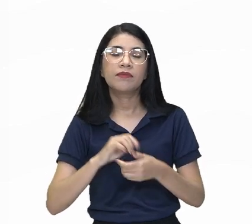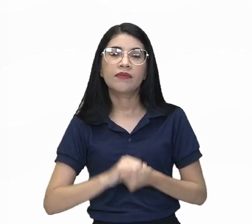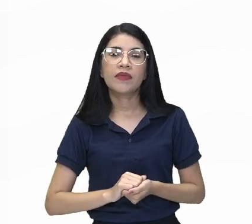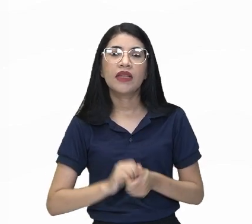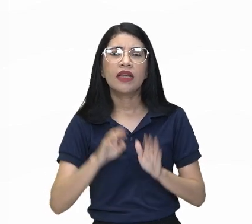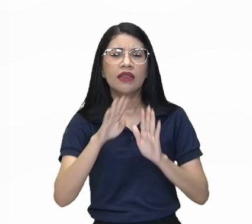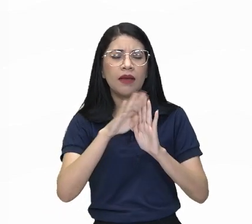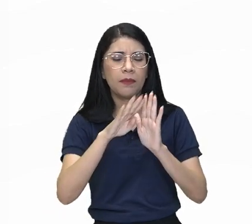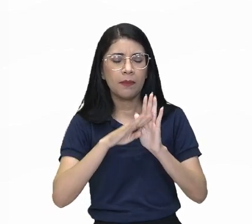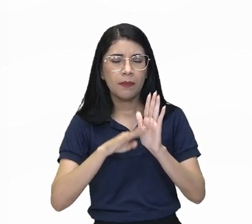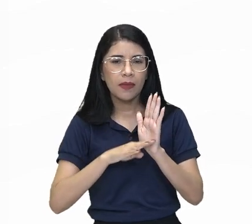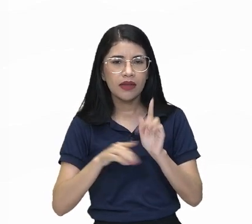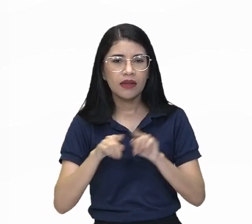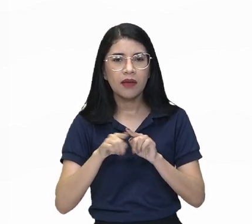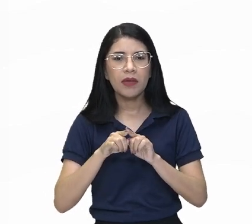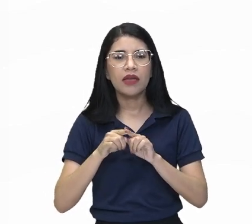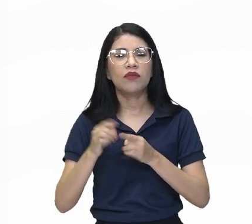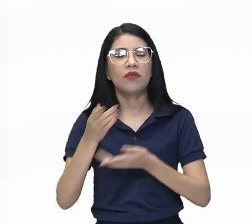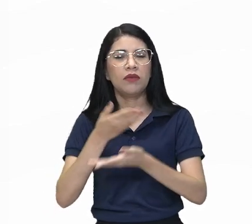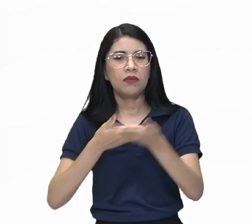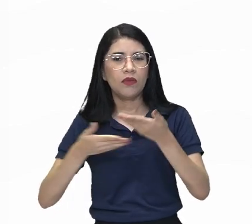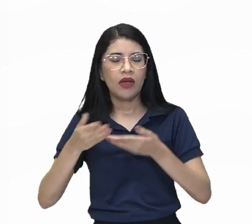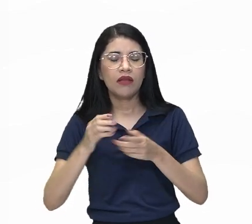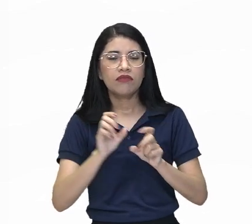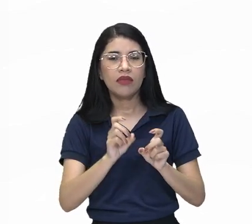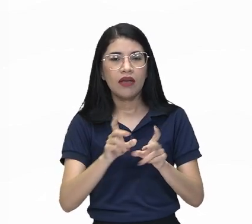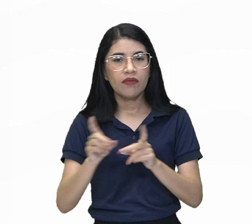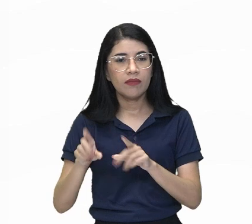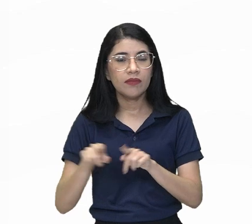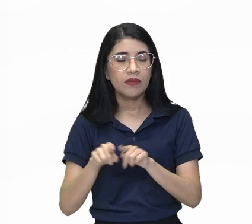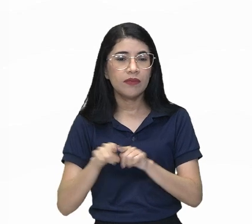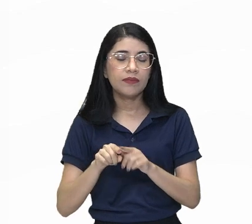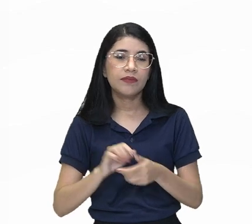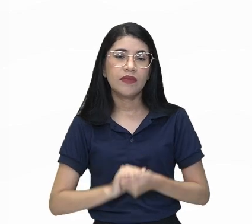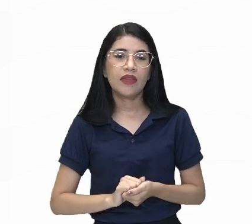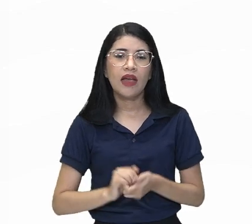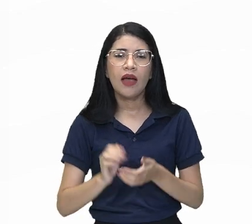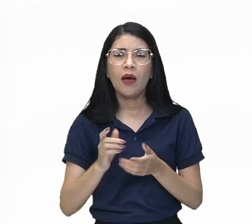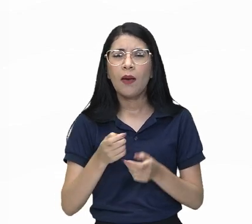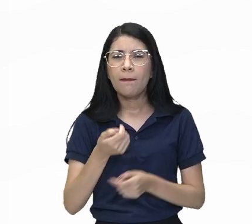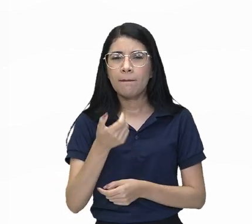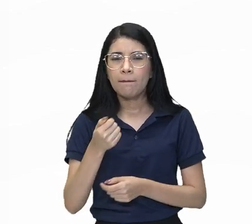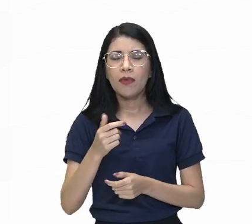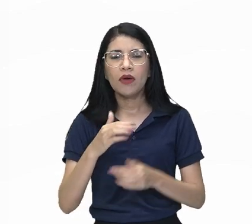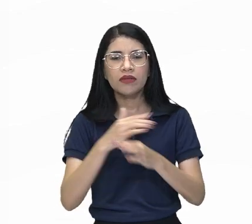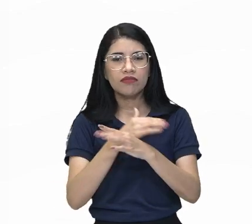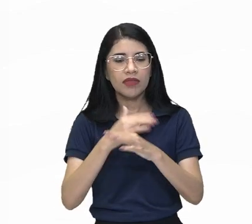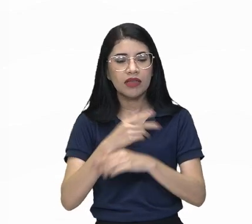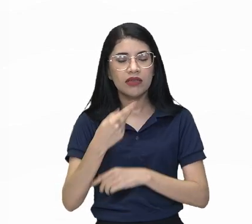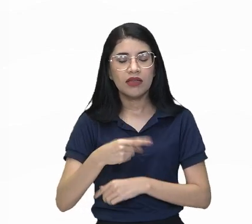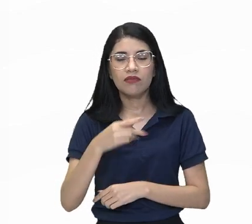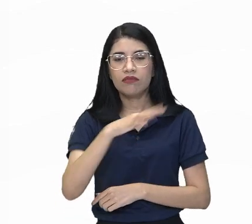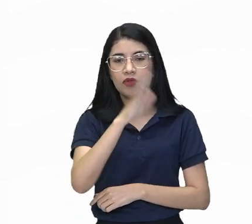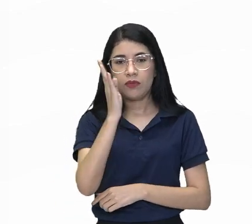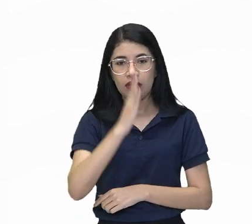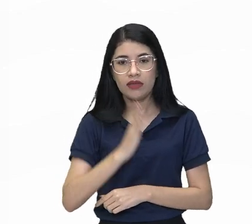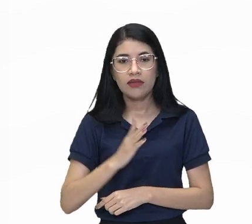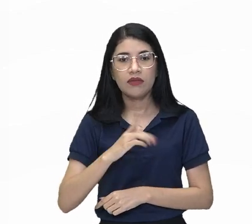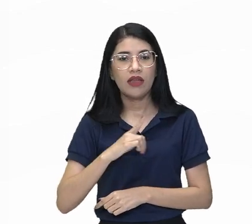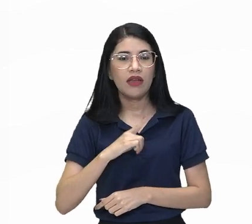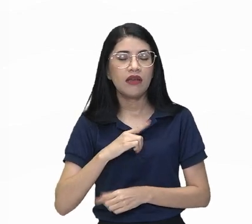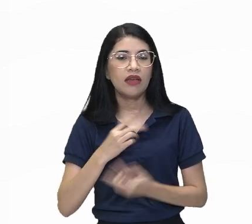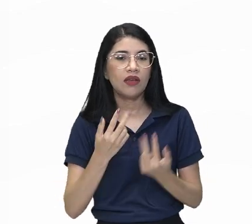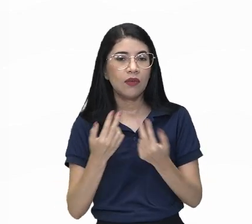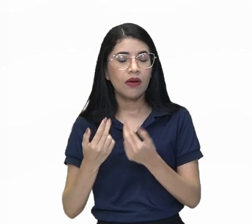relações de mercado. Poucas cidades brasileiras experimentaram este fenômeno. O teatro feito por